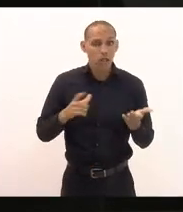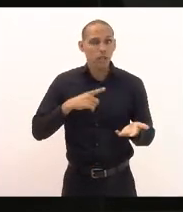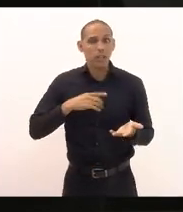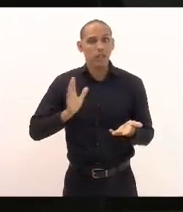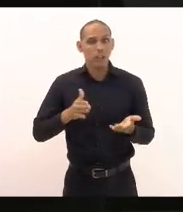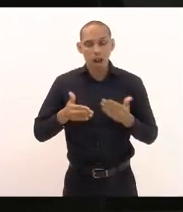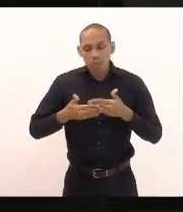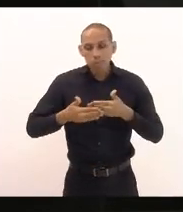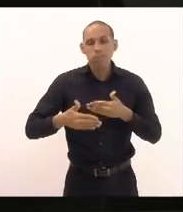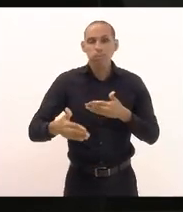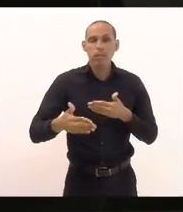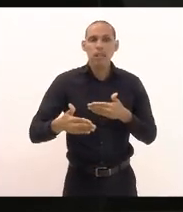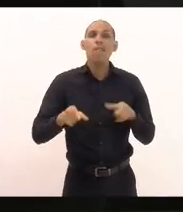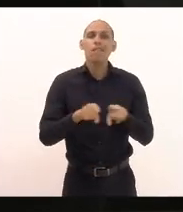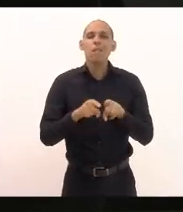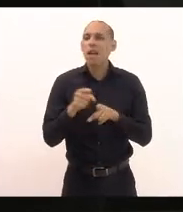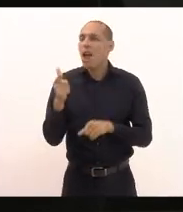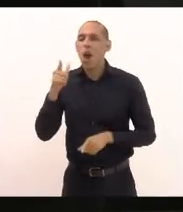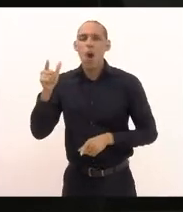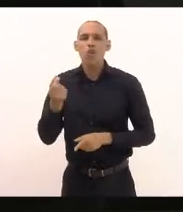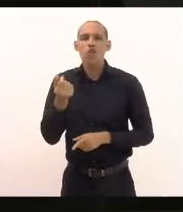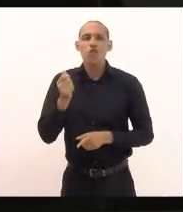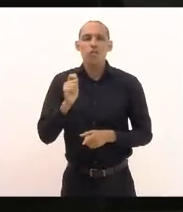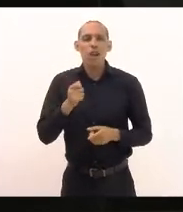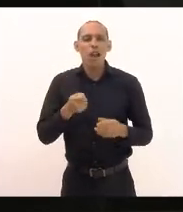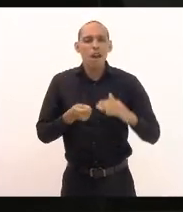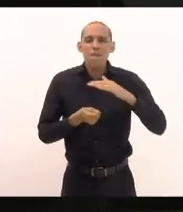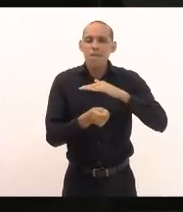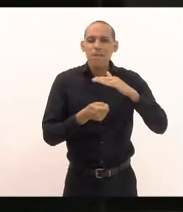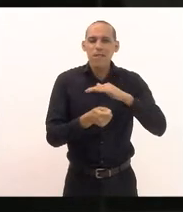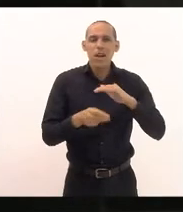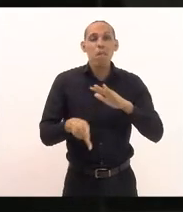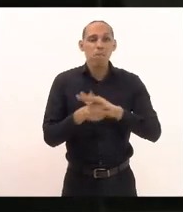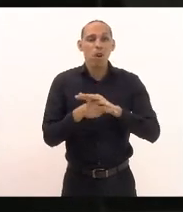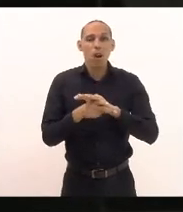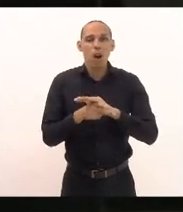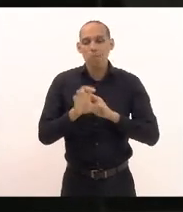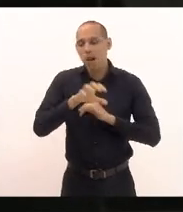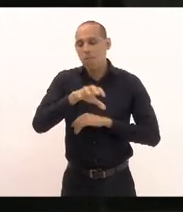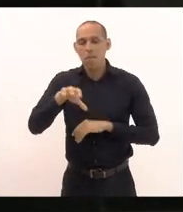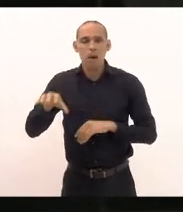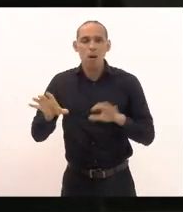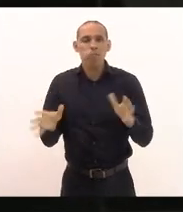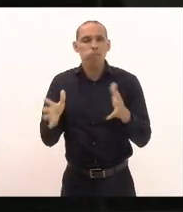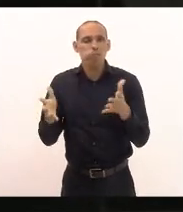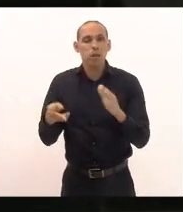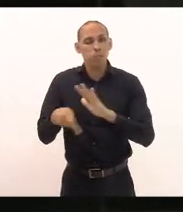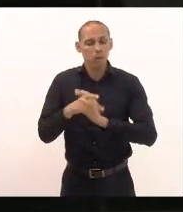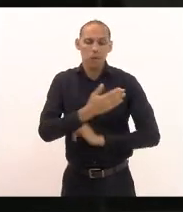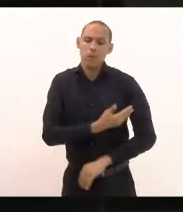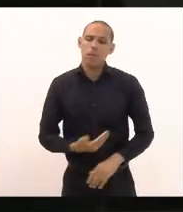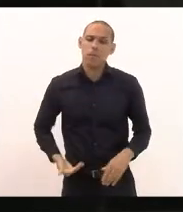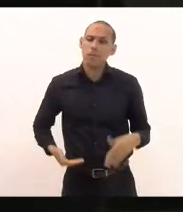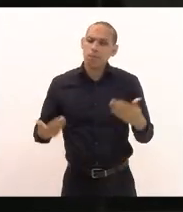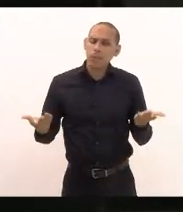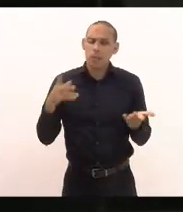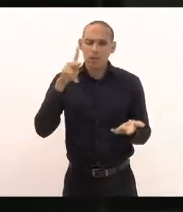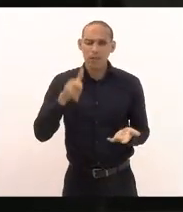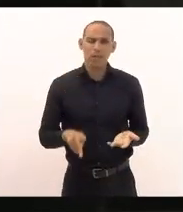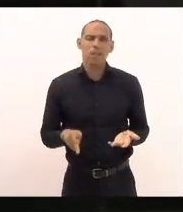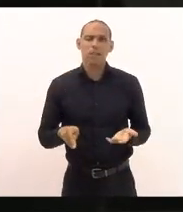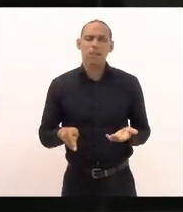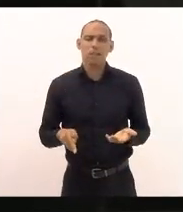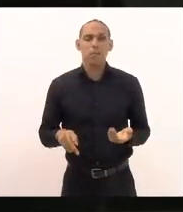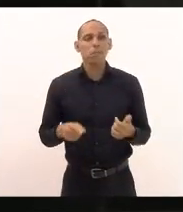inclusive aquelas financiadas pelas agências de fomento de natureza governamental. Então, senhora presidente, de um